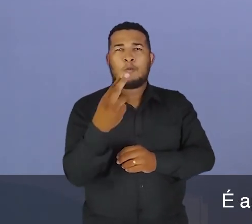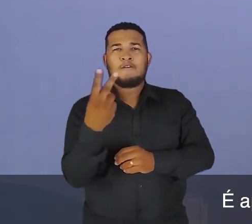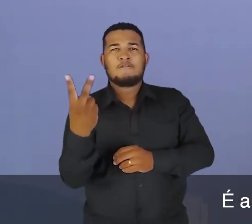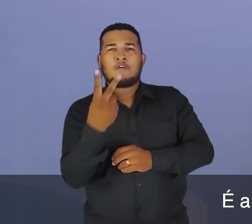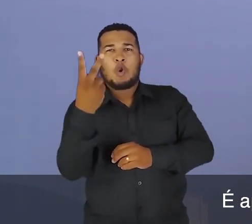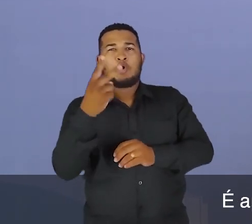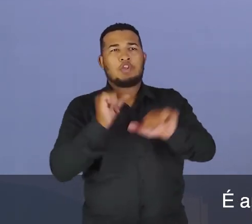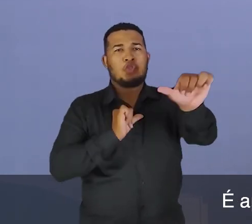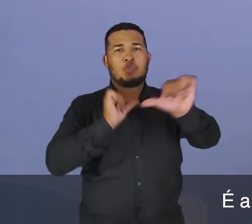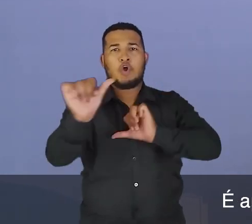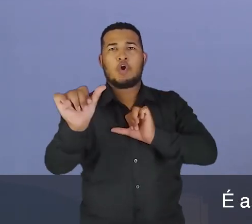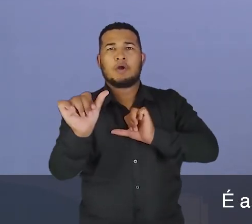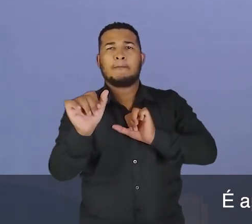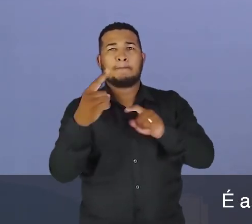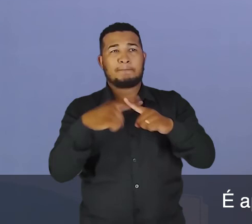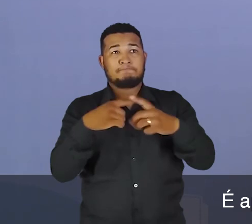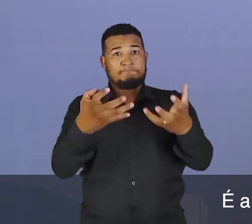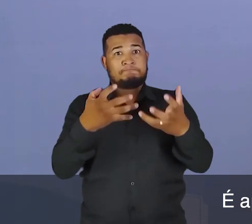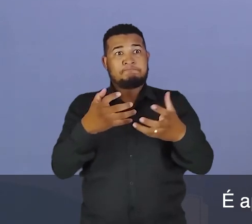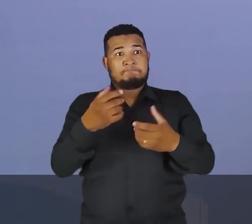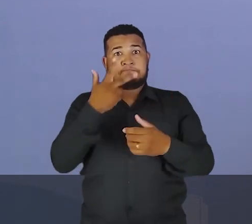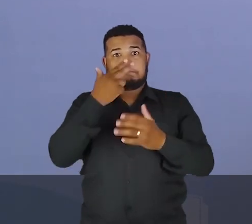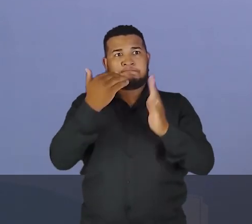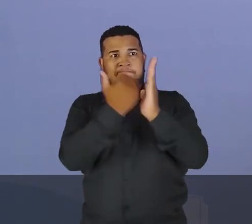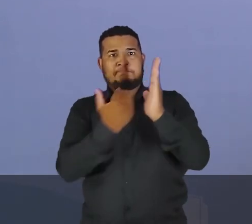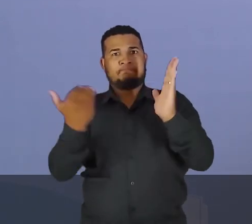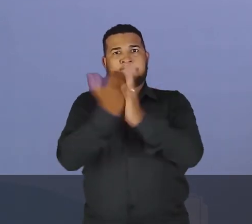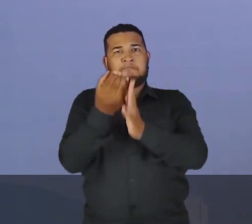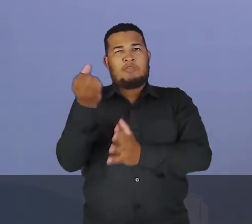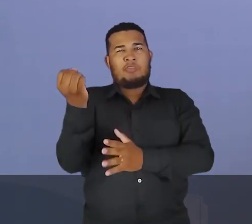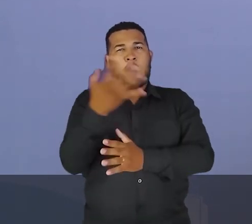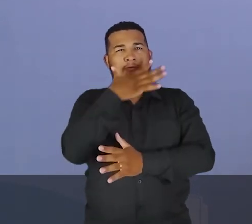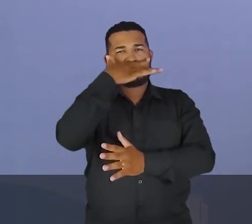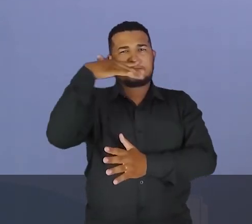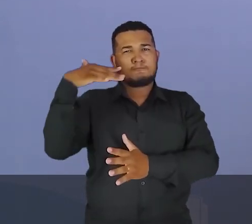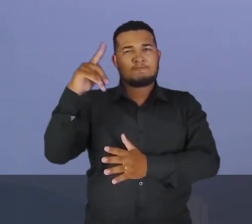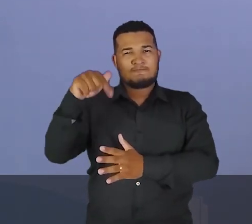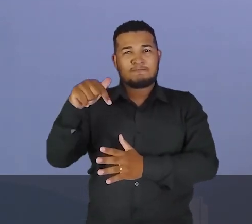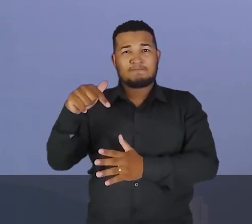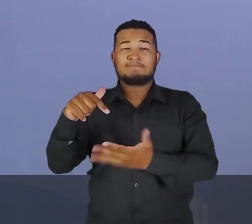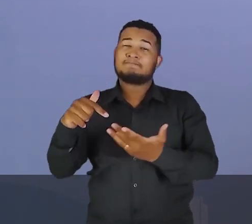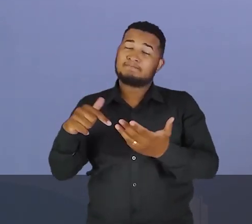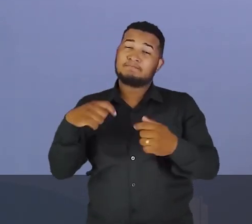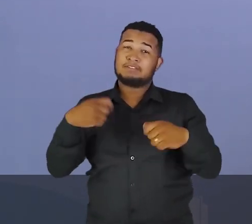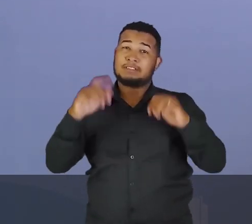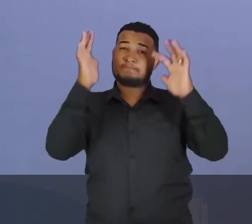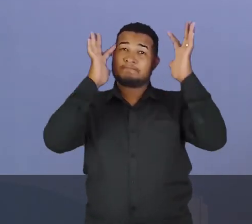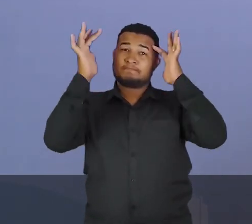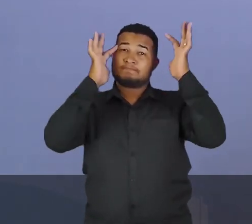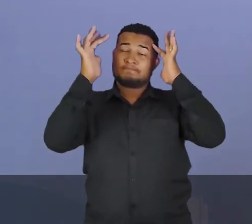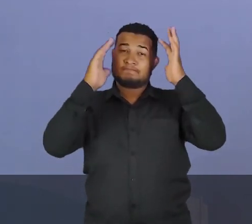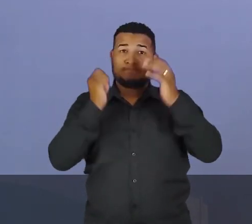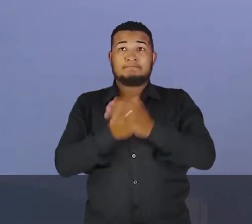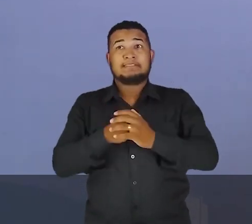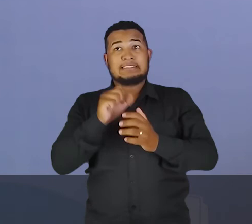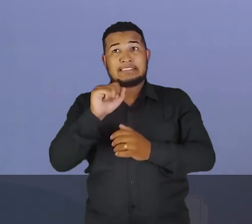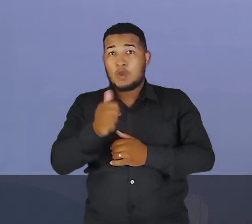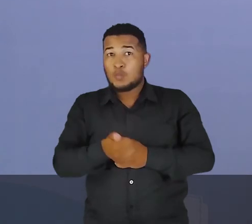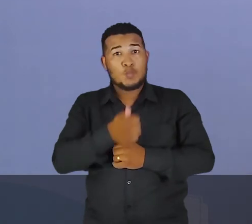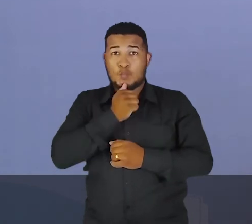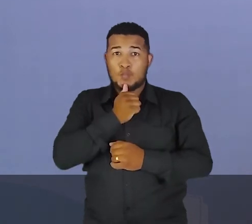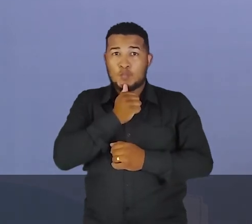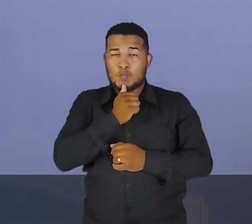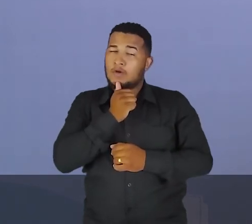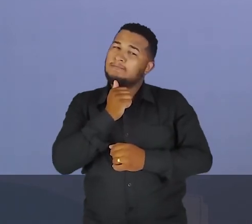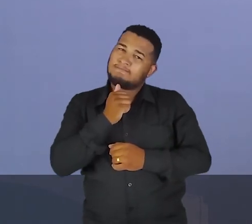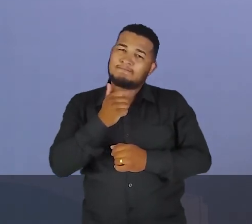de troca porque você precisa de algo que é sempre novo. Essas situações precisam ser pensadas, porque do contrário, a gente se